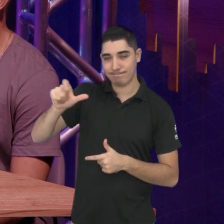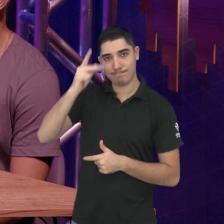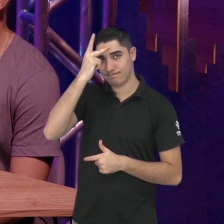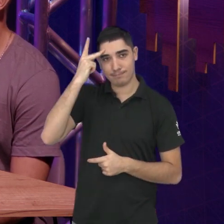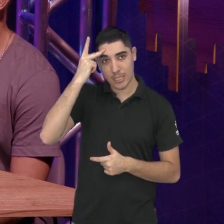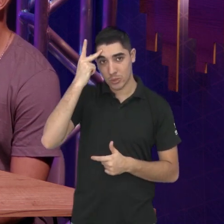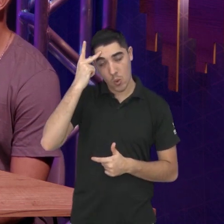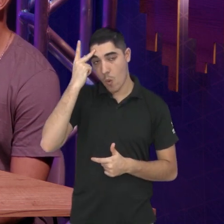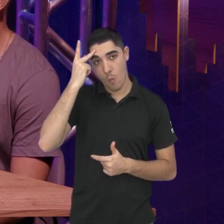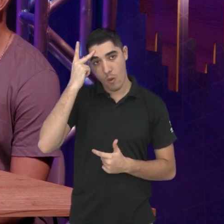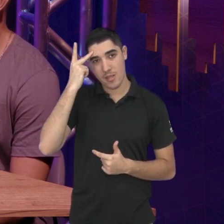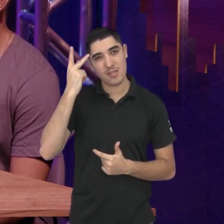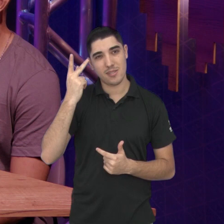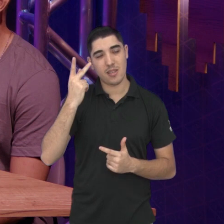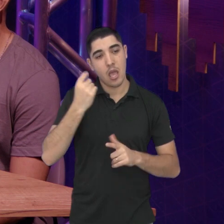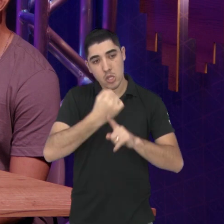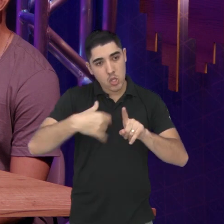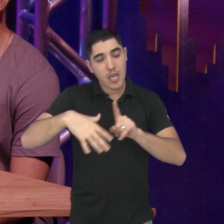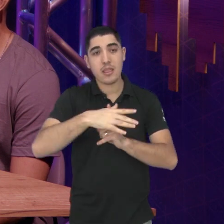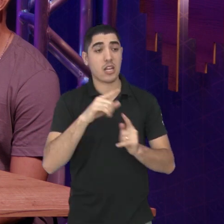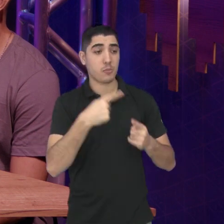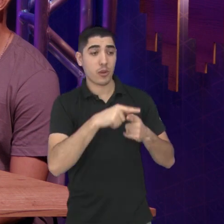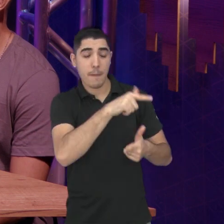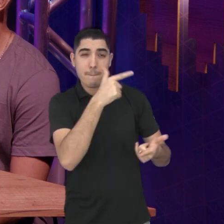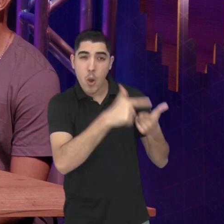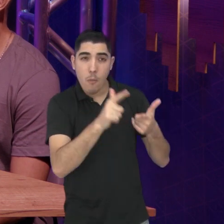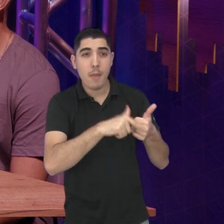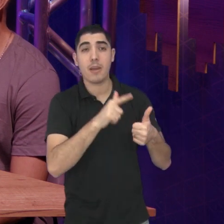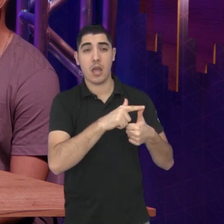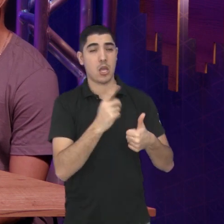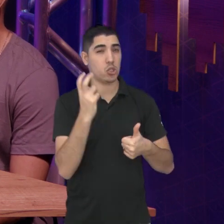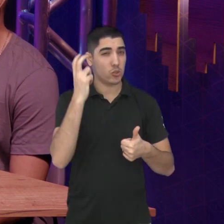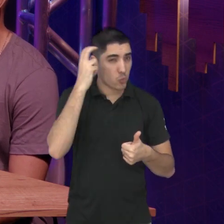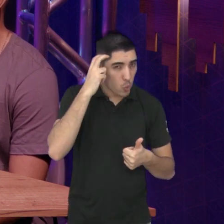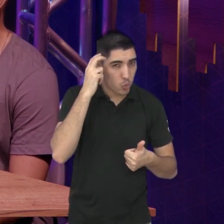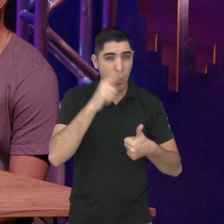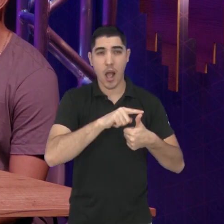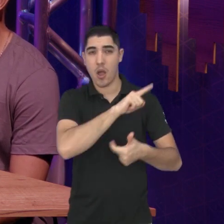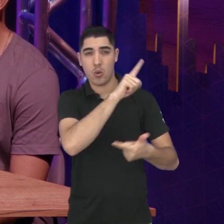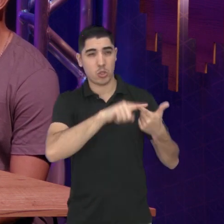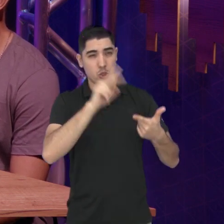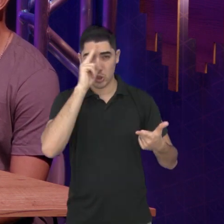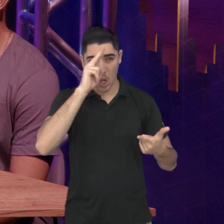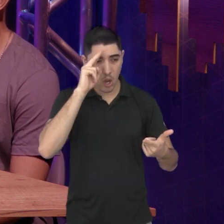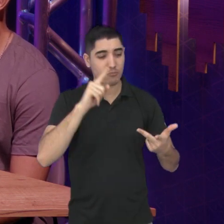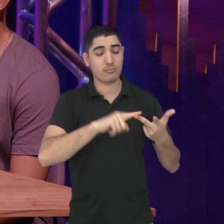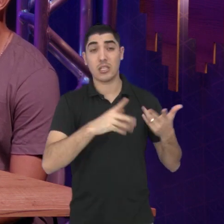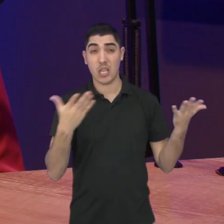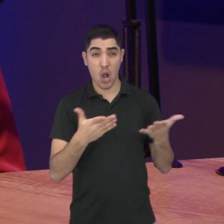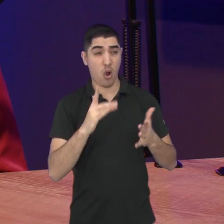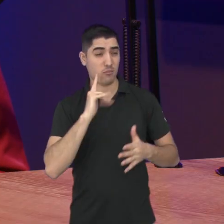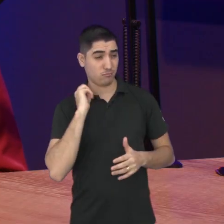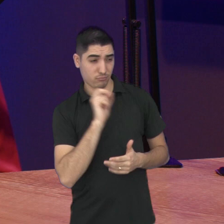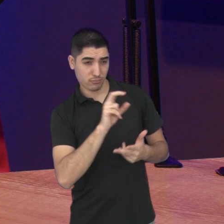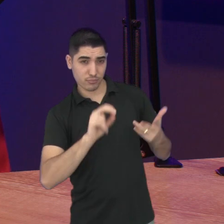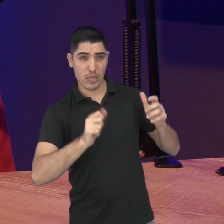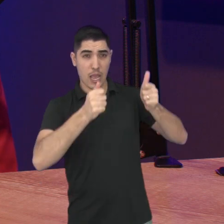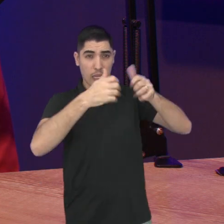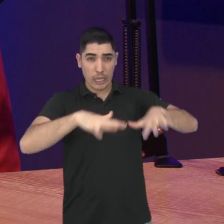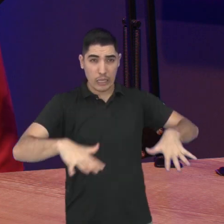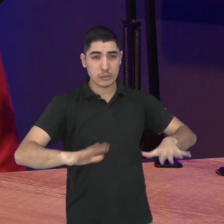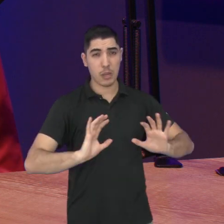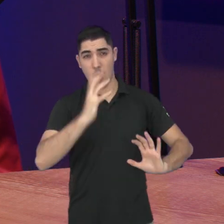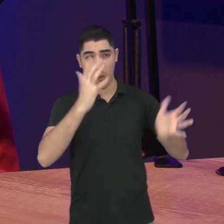pelo homem relacionado tanto com escravidão histórica quanto com a desigualdade estrutural persistente. Em tempos de crises cada vez